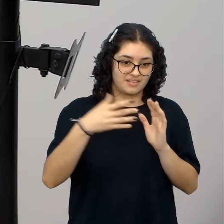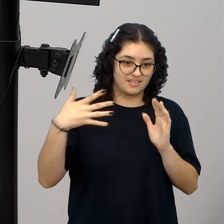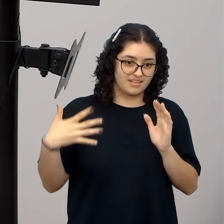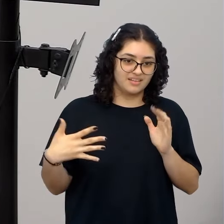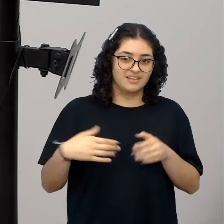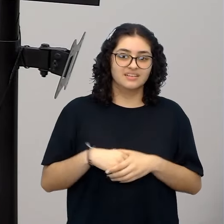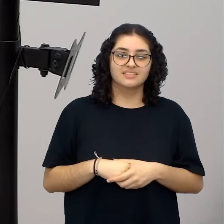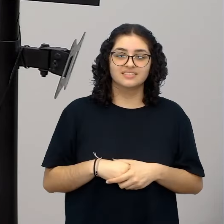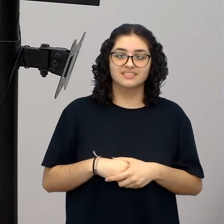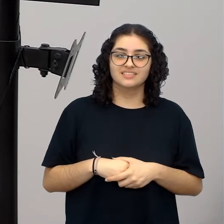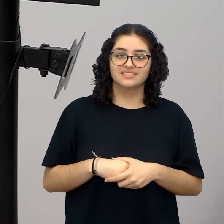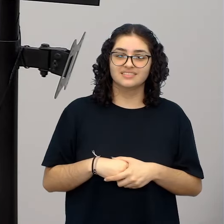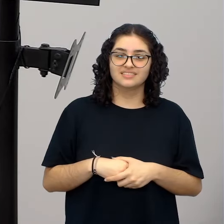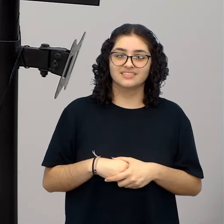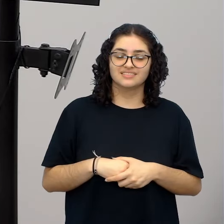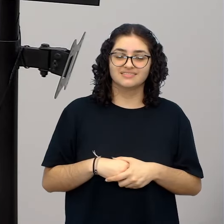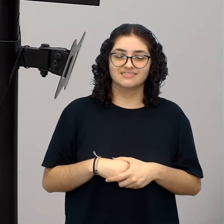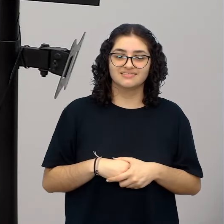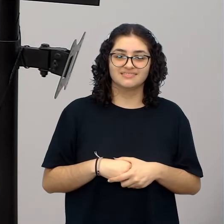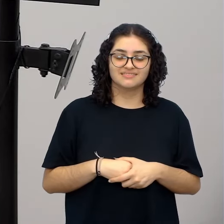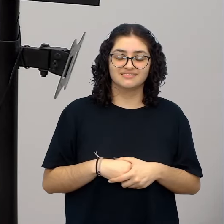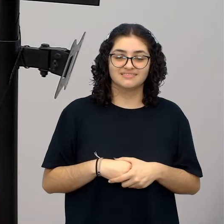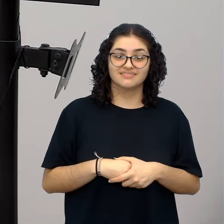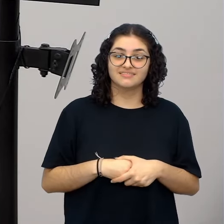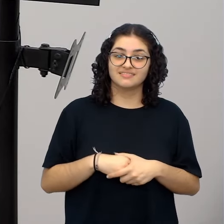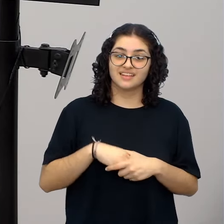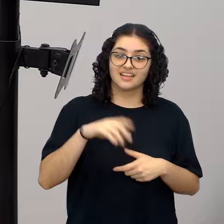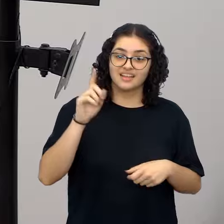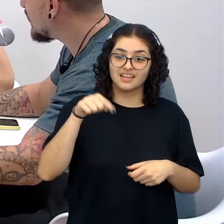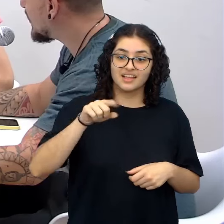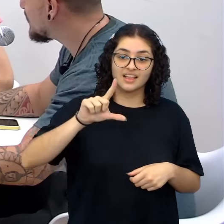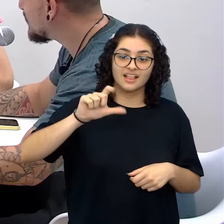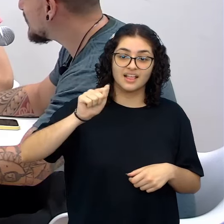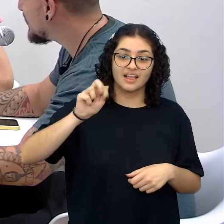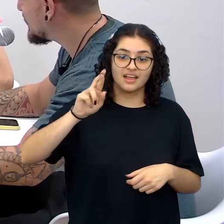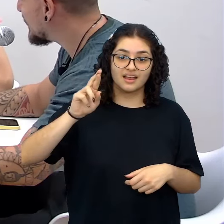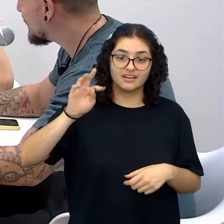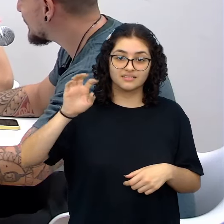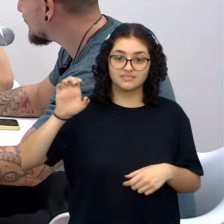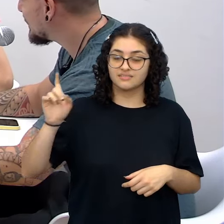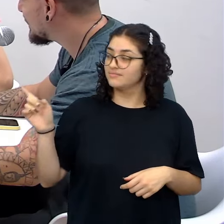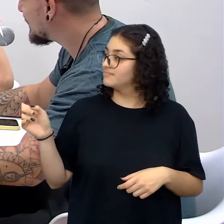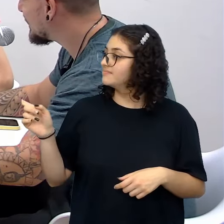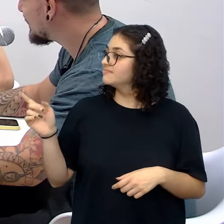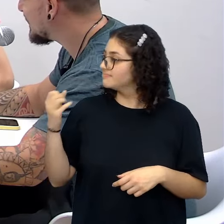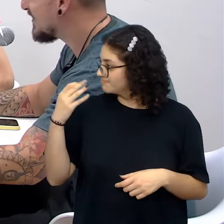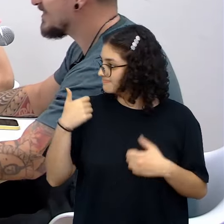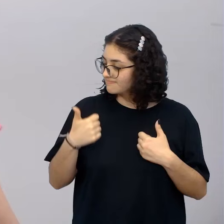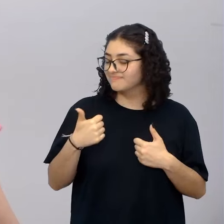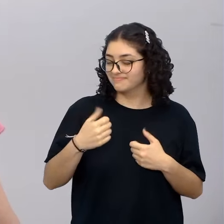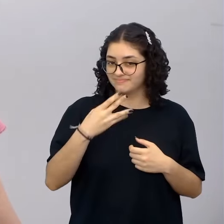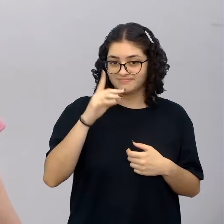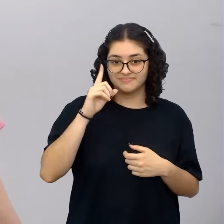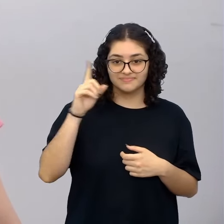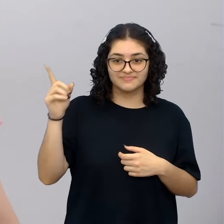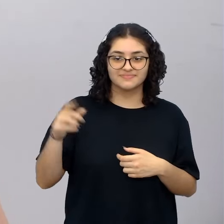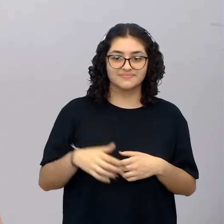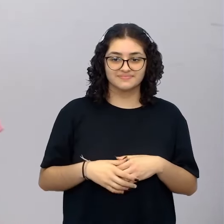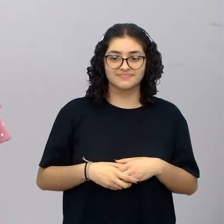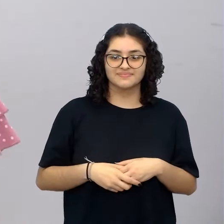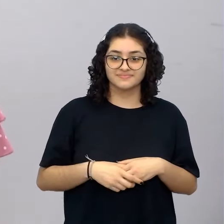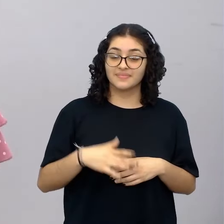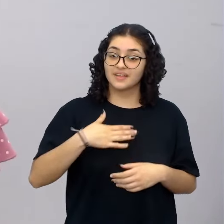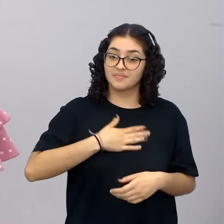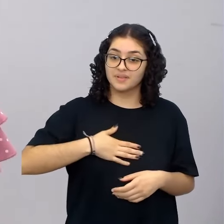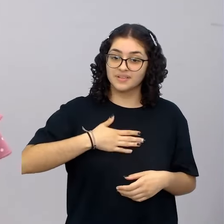que é a nossa querida Arlete. Tudo bom, Arlete? Bom dia. Bom dia, obrigada. É um prazer